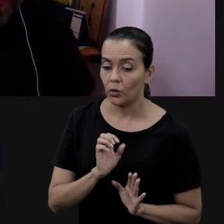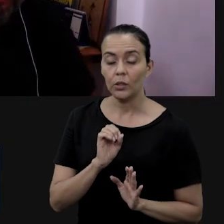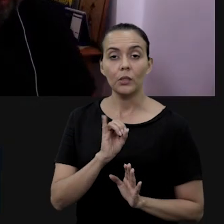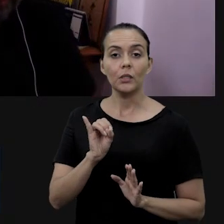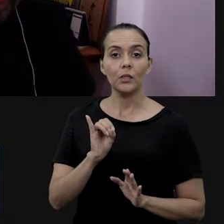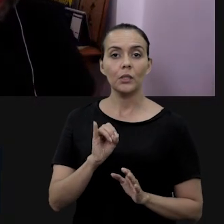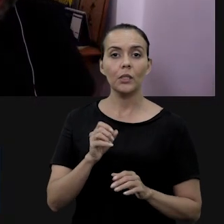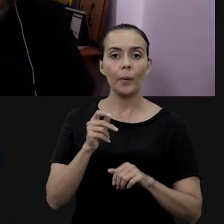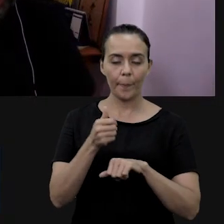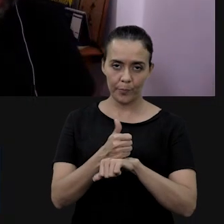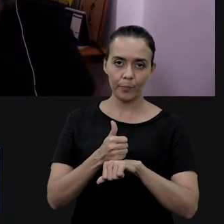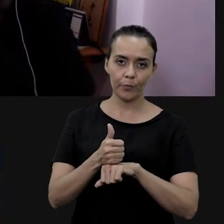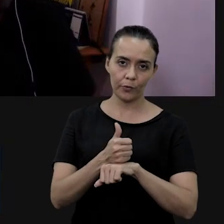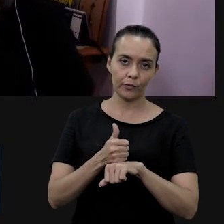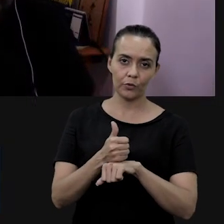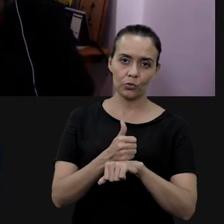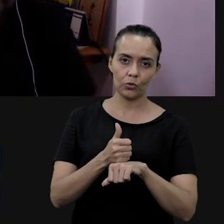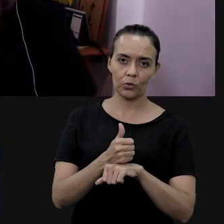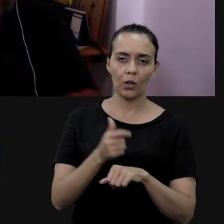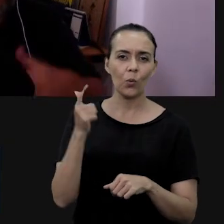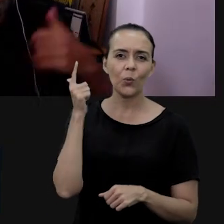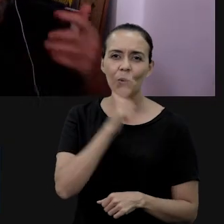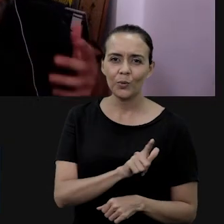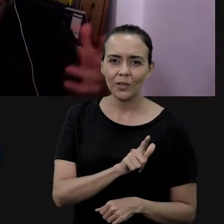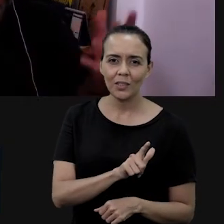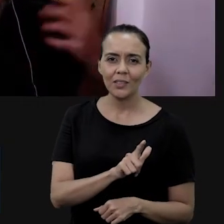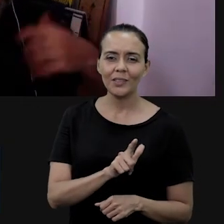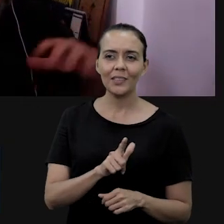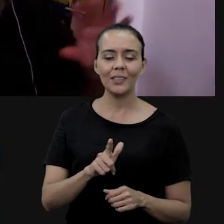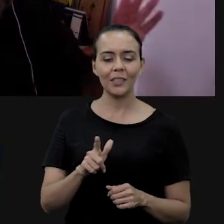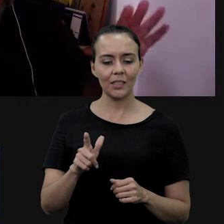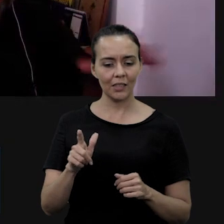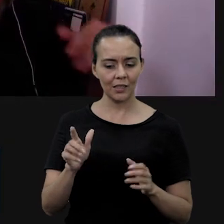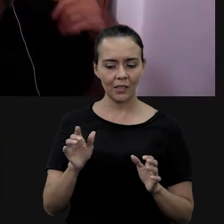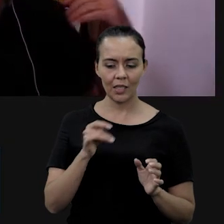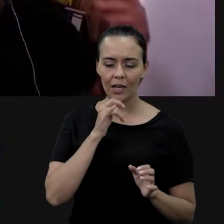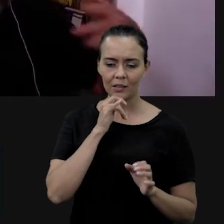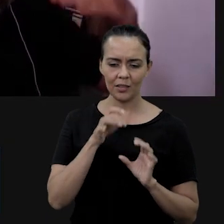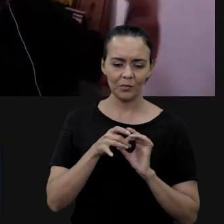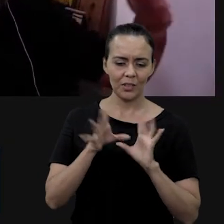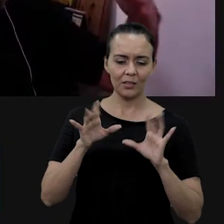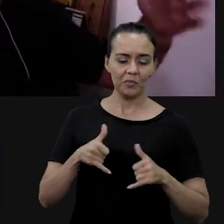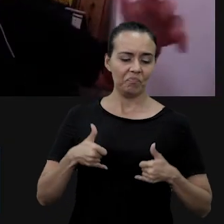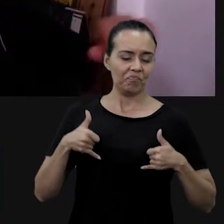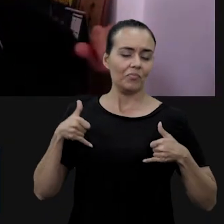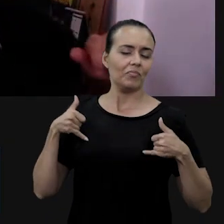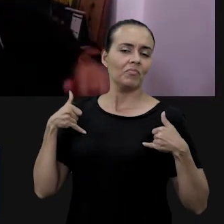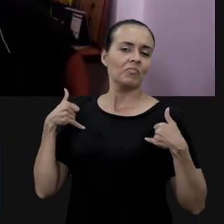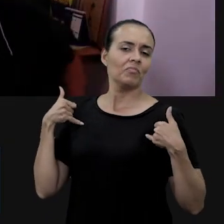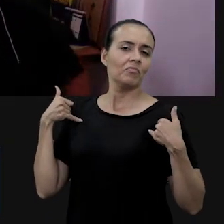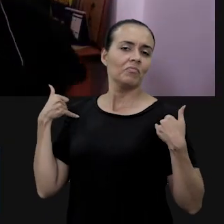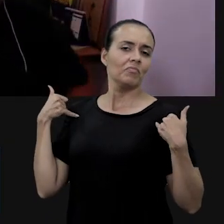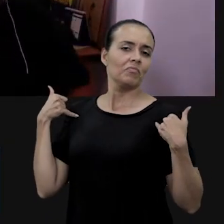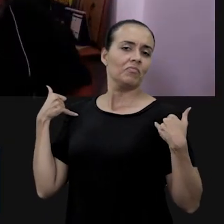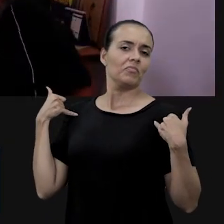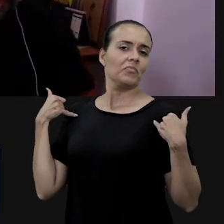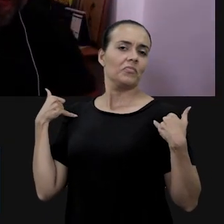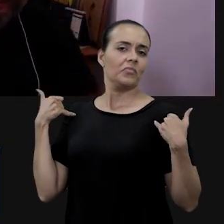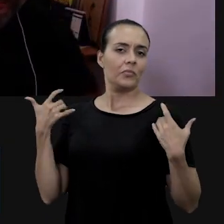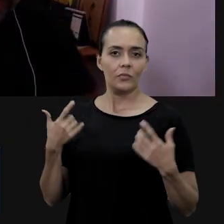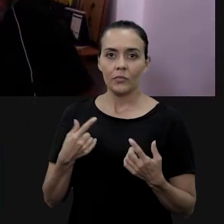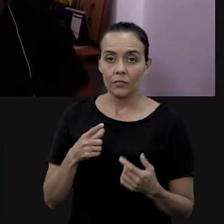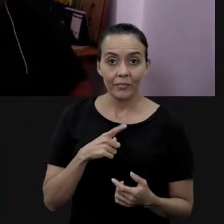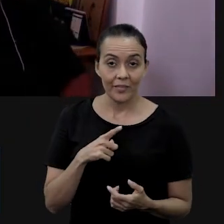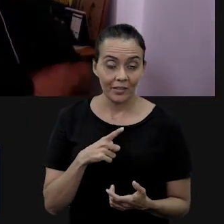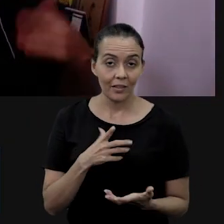quanto menos tiver, quanto mais os profissionais também conseguirem se libertar dessa questão. O